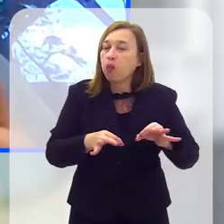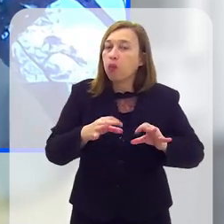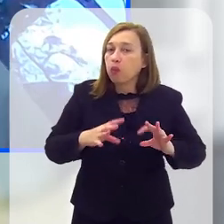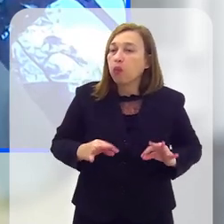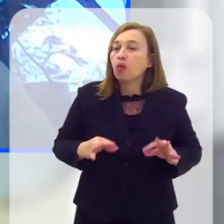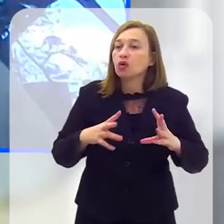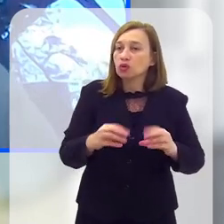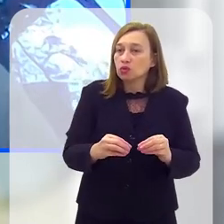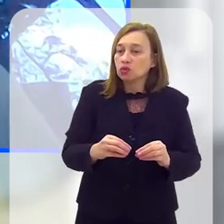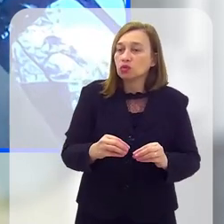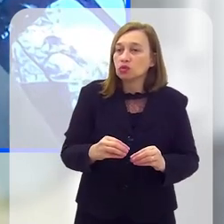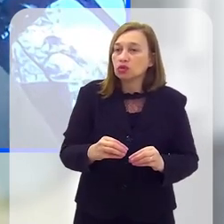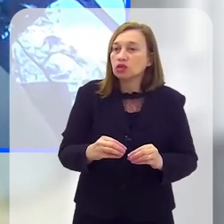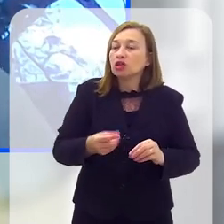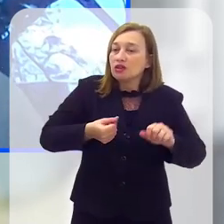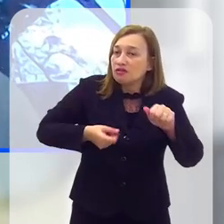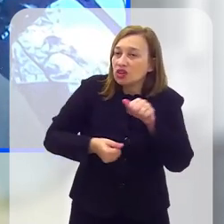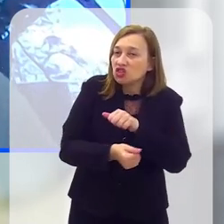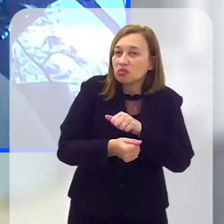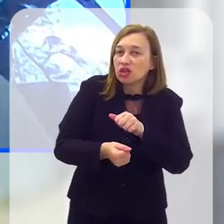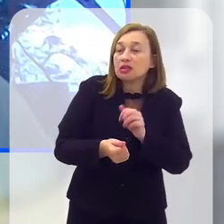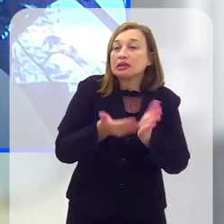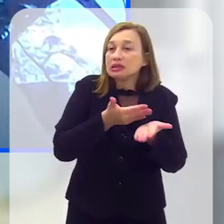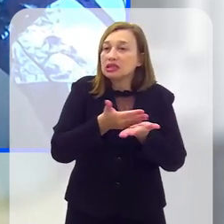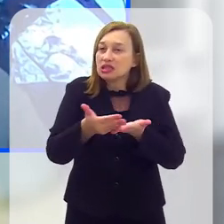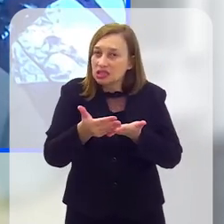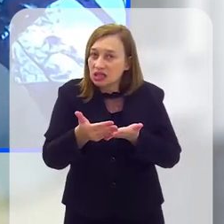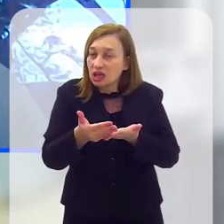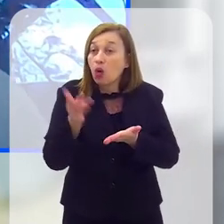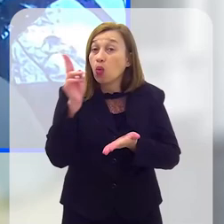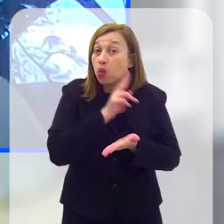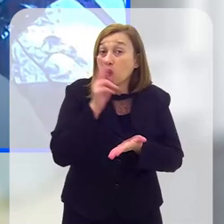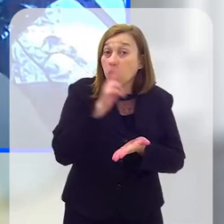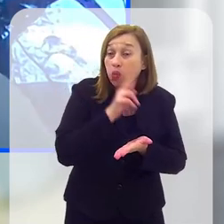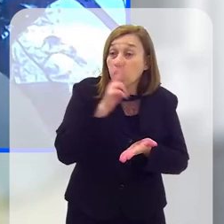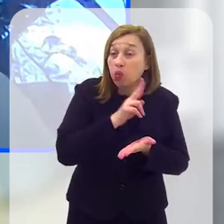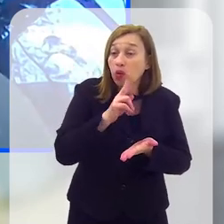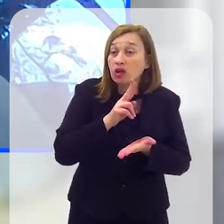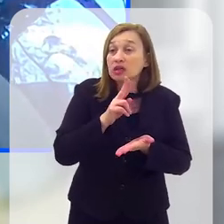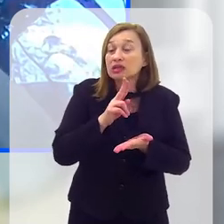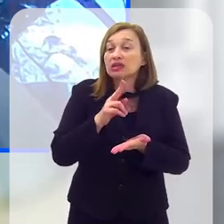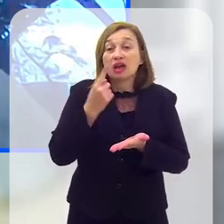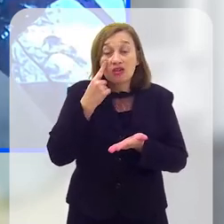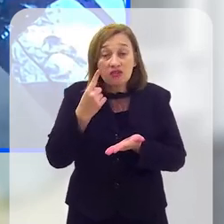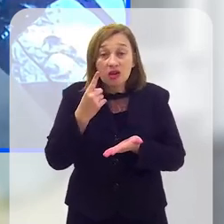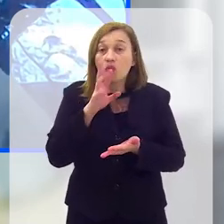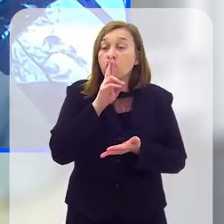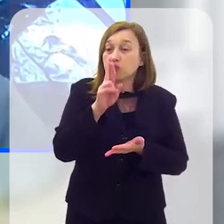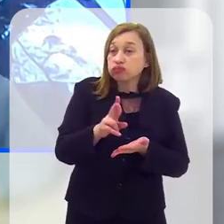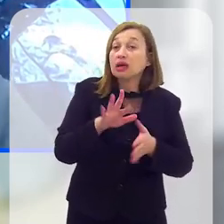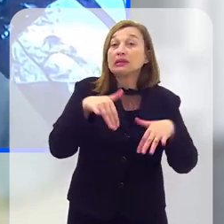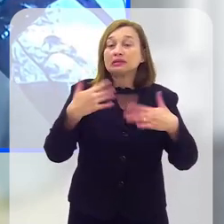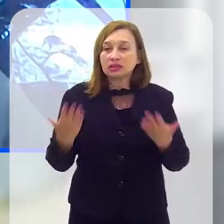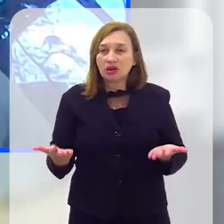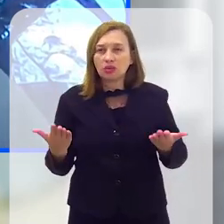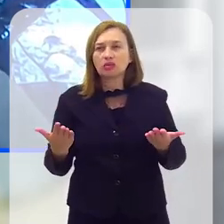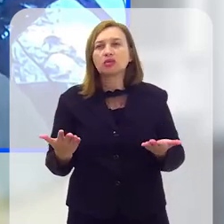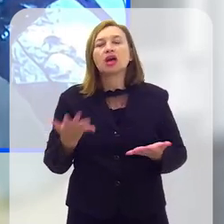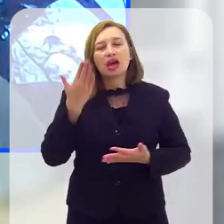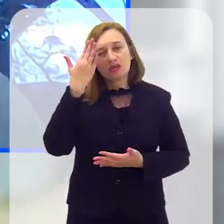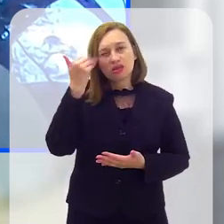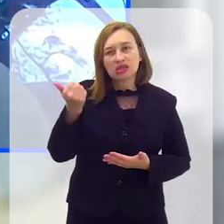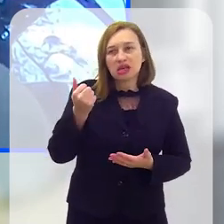casa, 2 anos começando algum tipo de investimento inicial, que é considerado os urgentes, aí começarem a dar resultados.